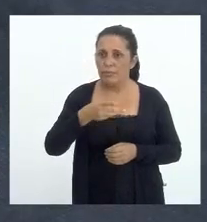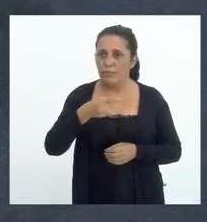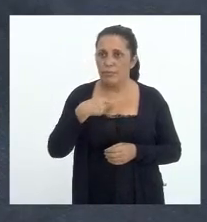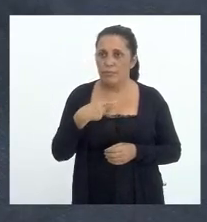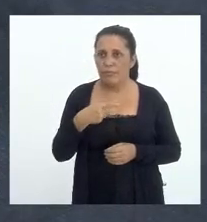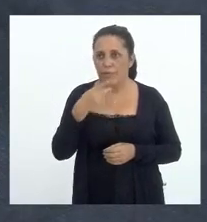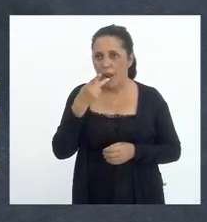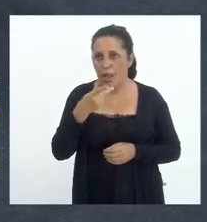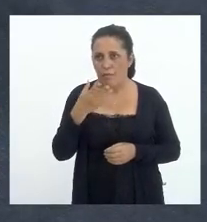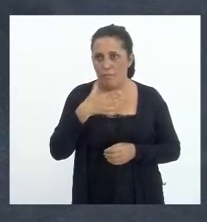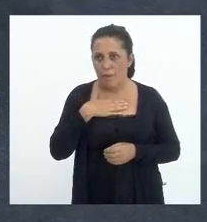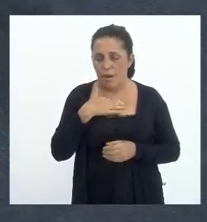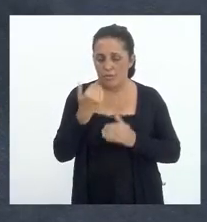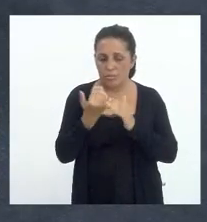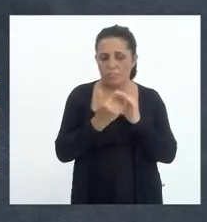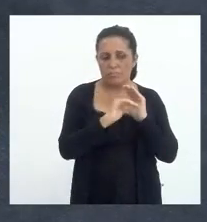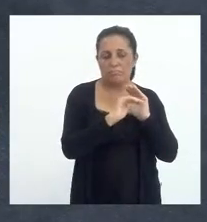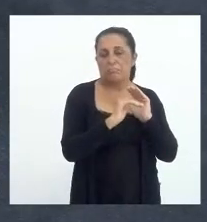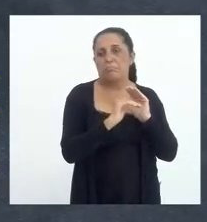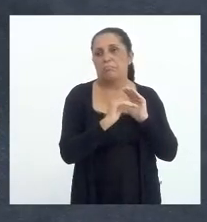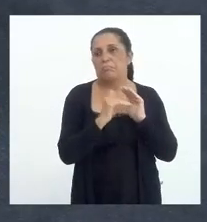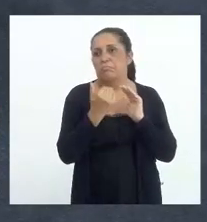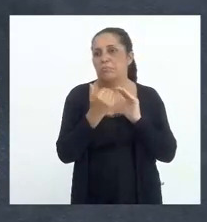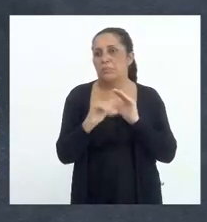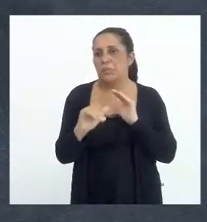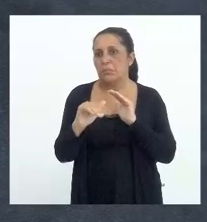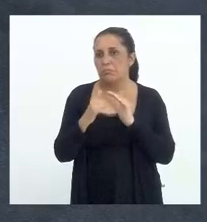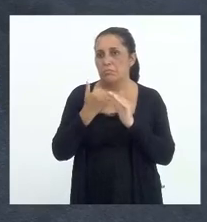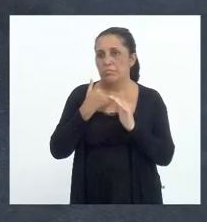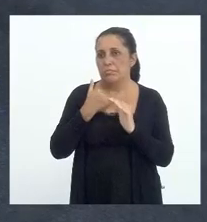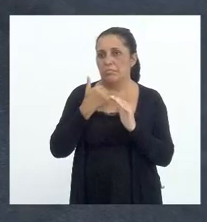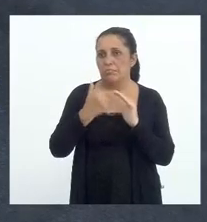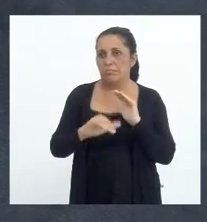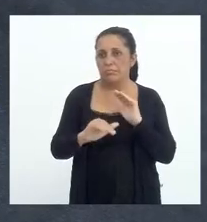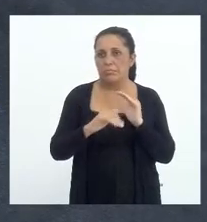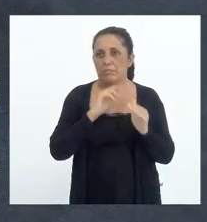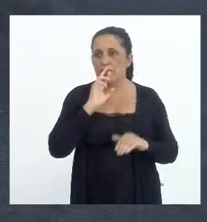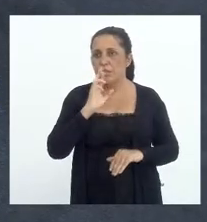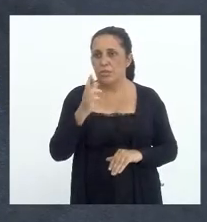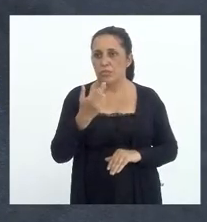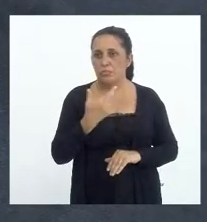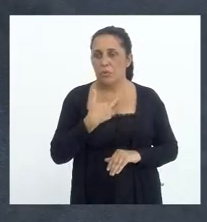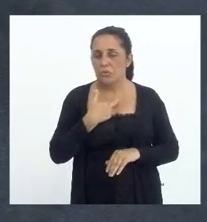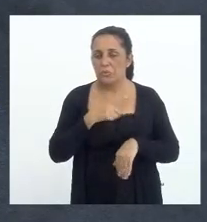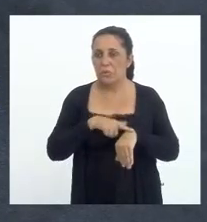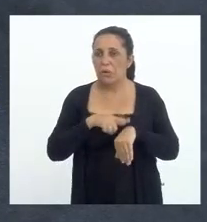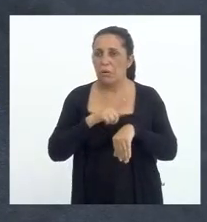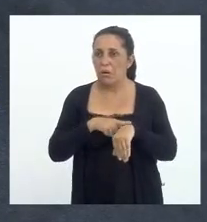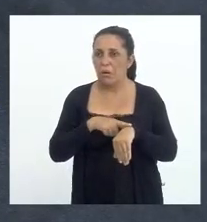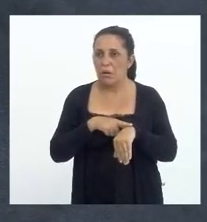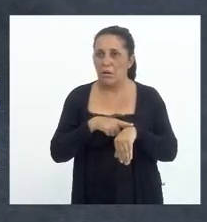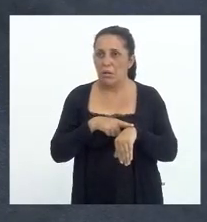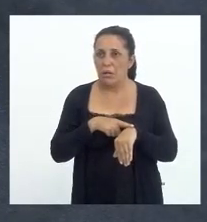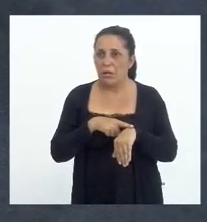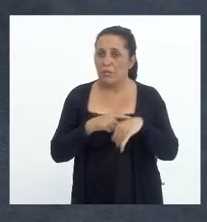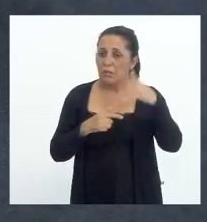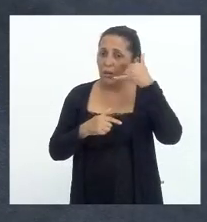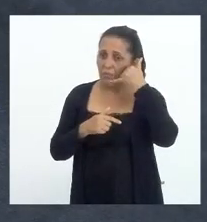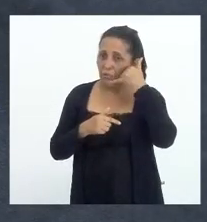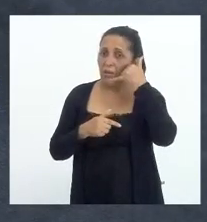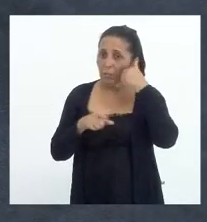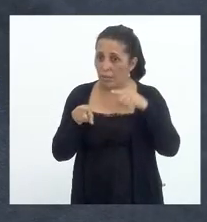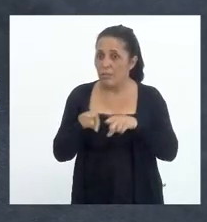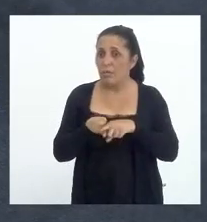Antigamente eu mandava mensagens para ele, ele respondia na hora, atendia meus